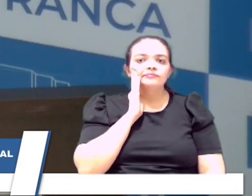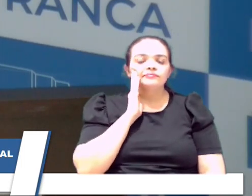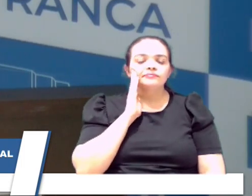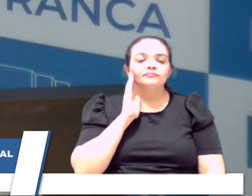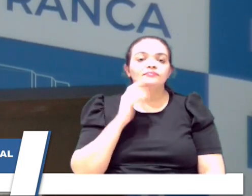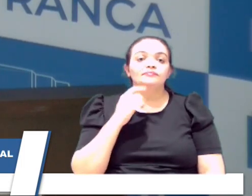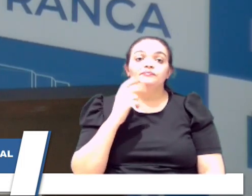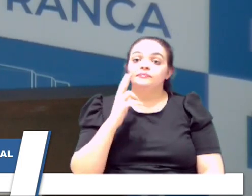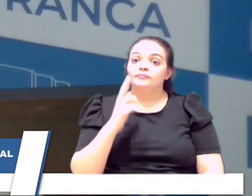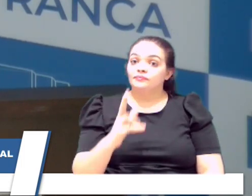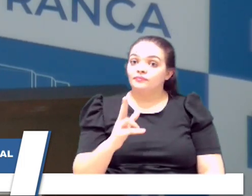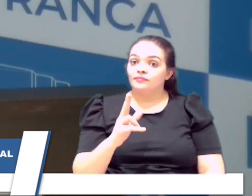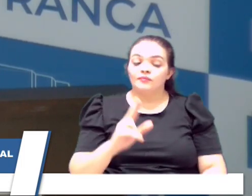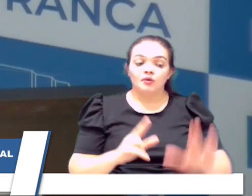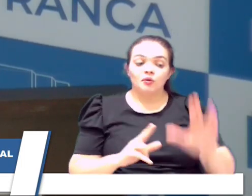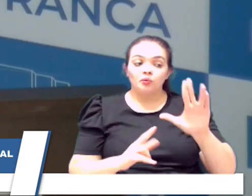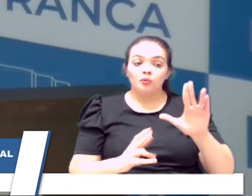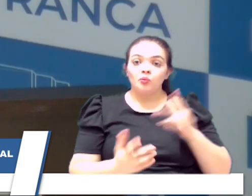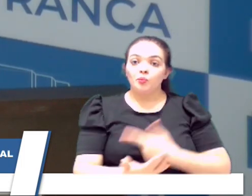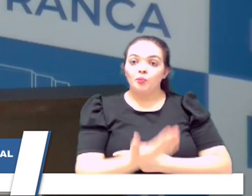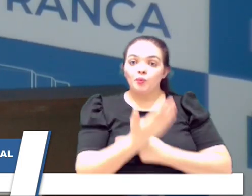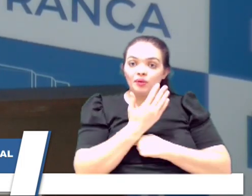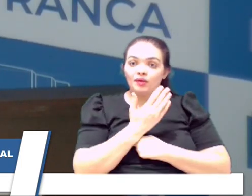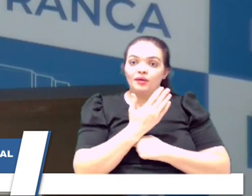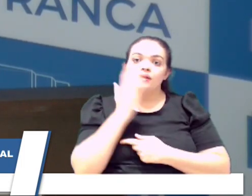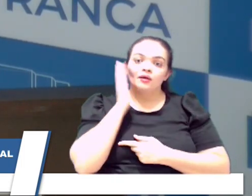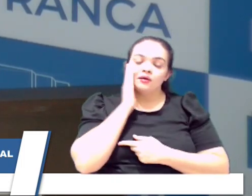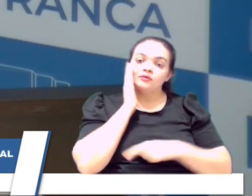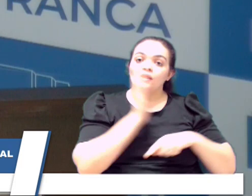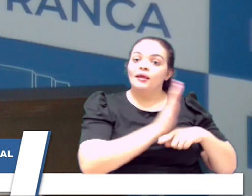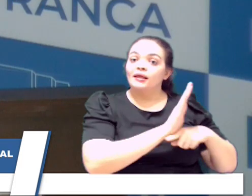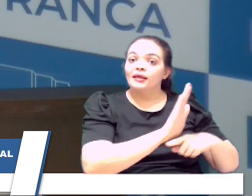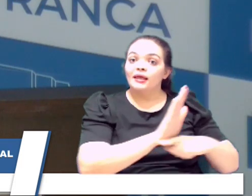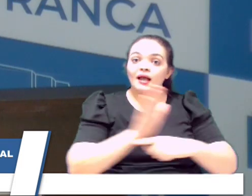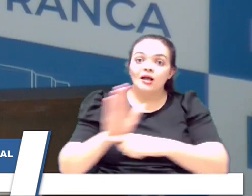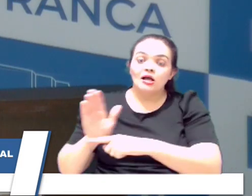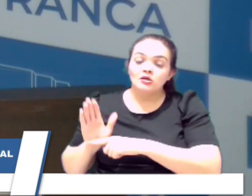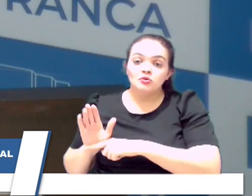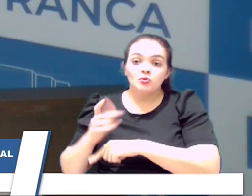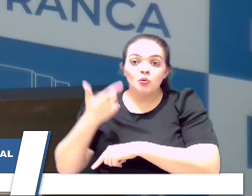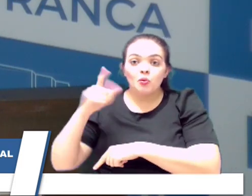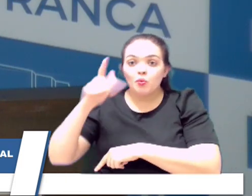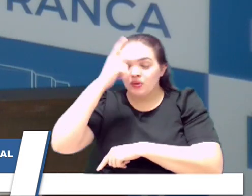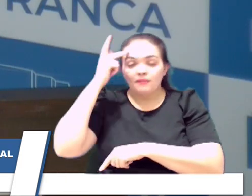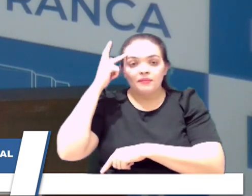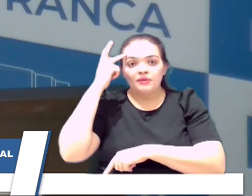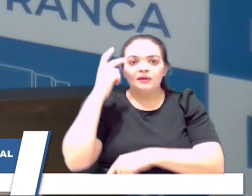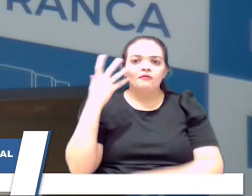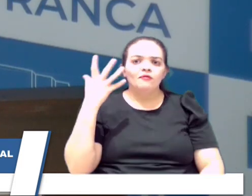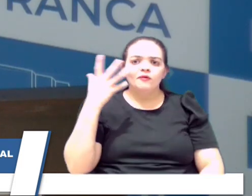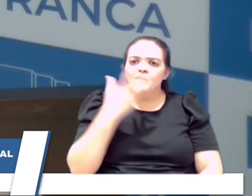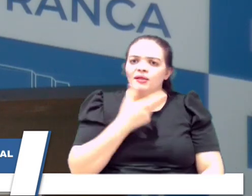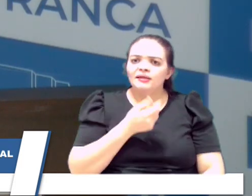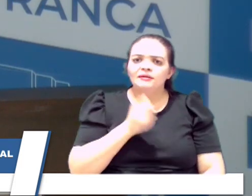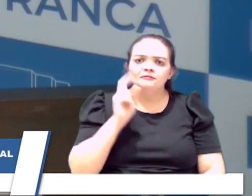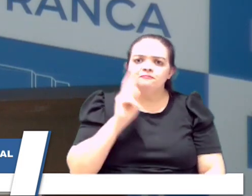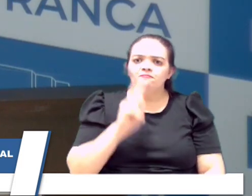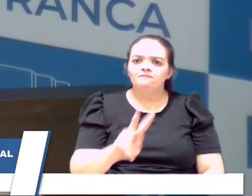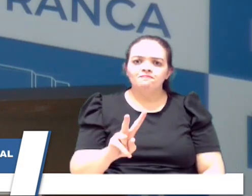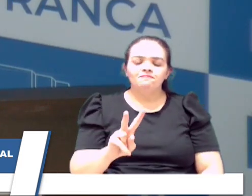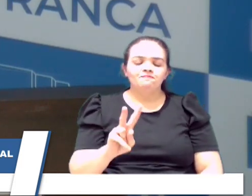mesmo jeito que o cannabis me ajudou, eu sei que ajudou outras pessoas. E eu vi os relatos agora e foi muito bonito.